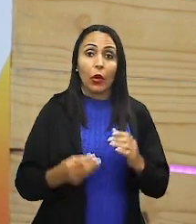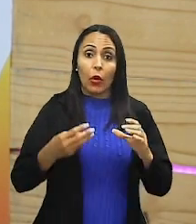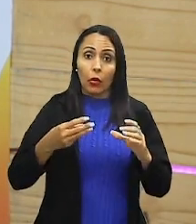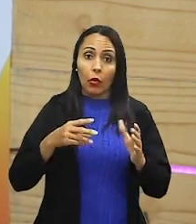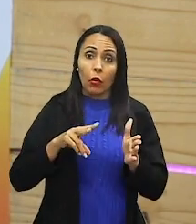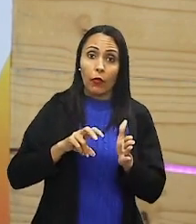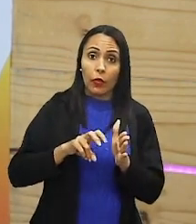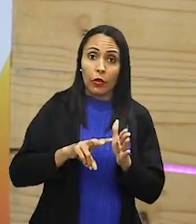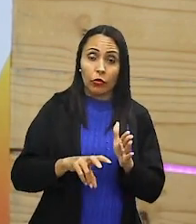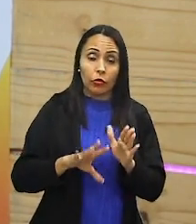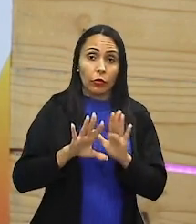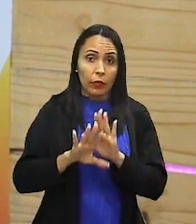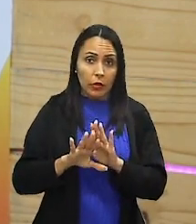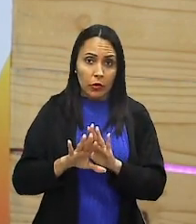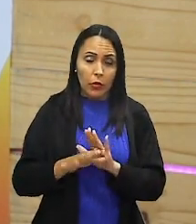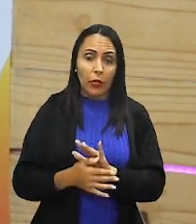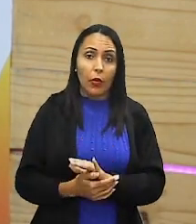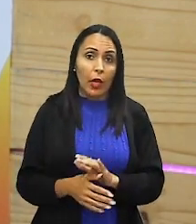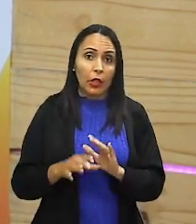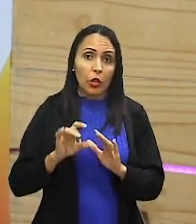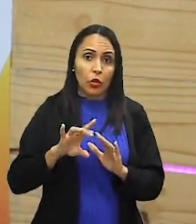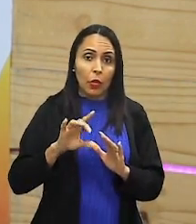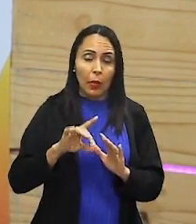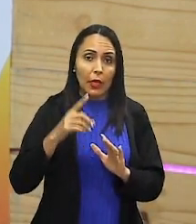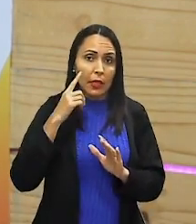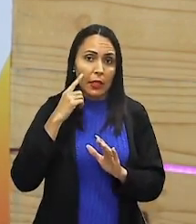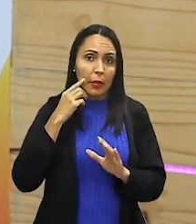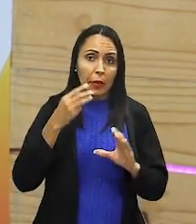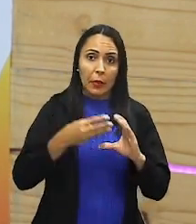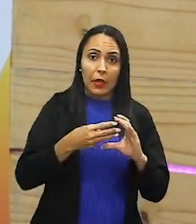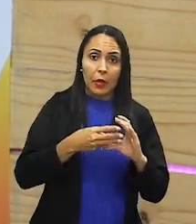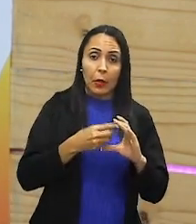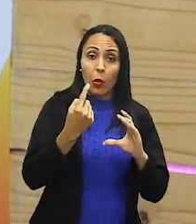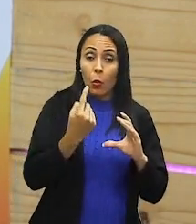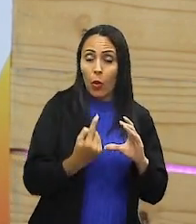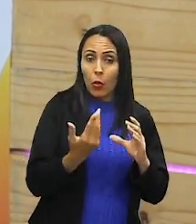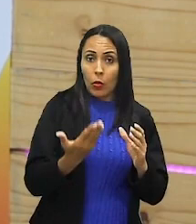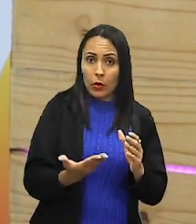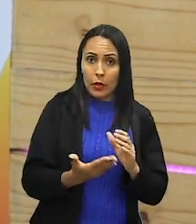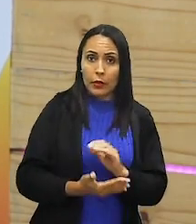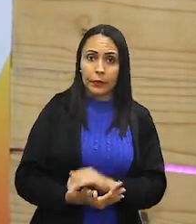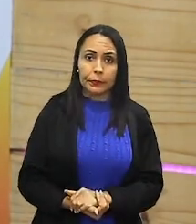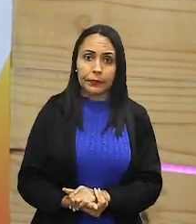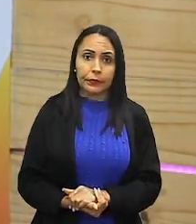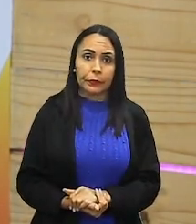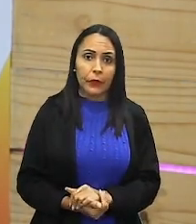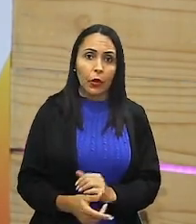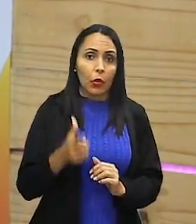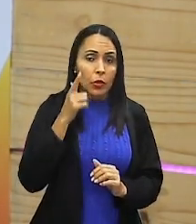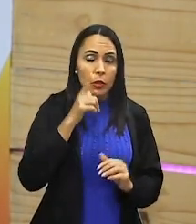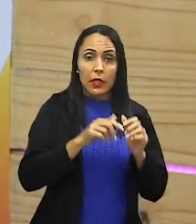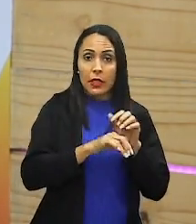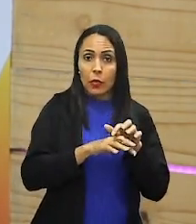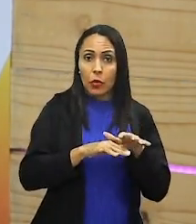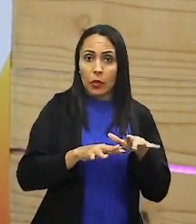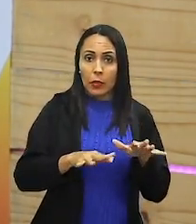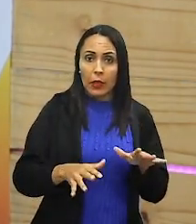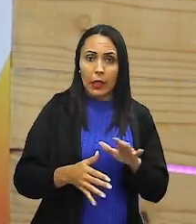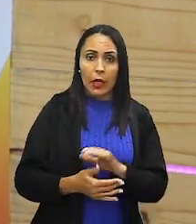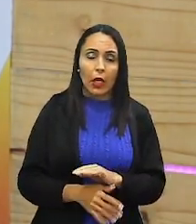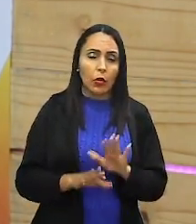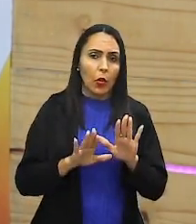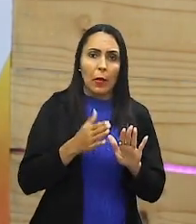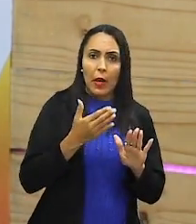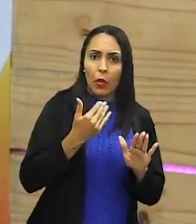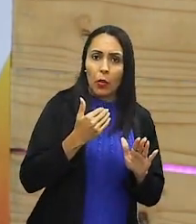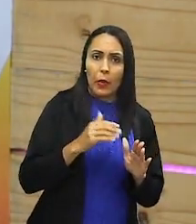não é ambicioso, não. Ele só parasita a célula para uma coisa, só para conseguir se multiplicar. Não é para